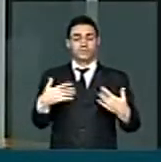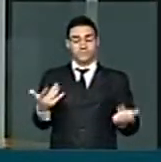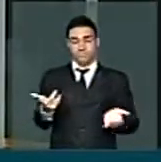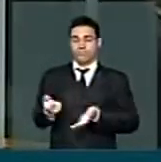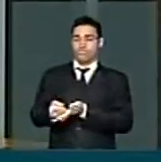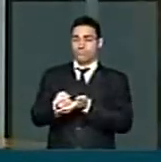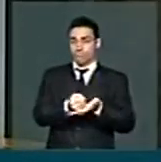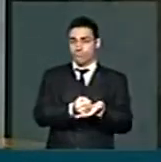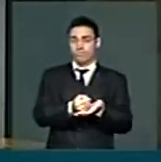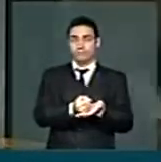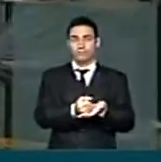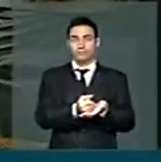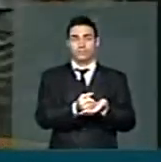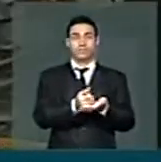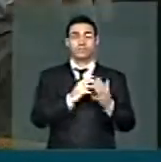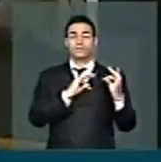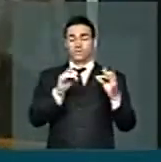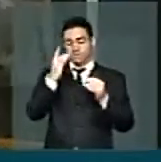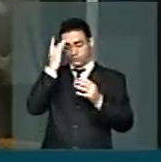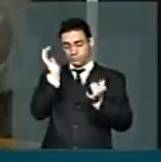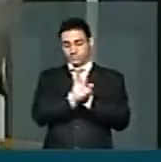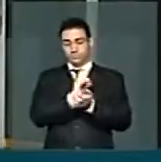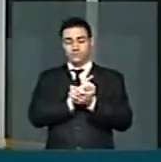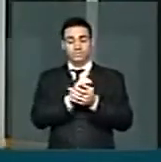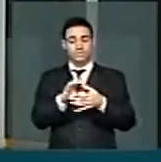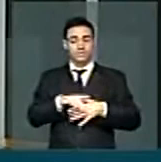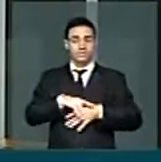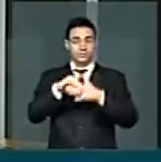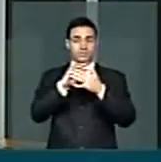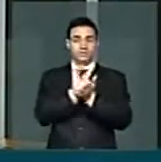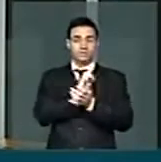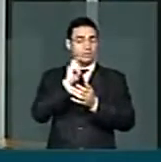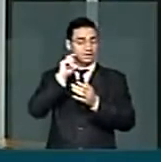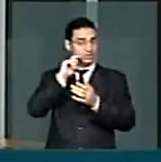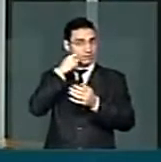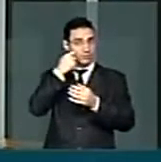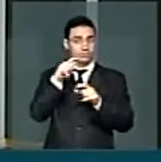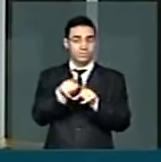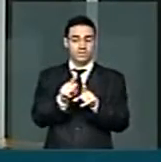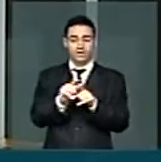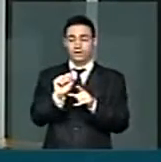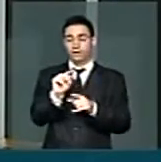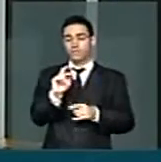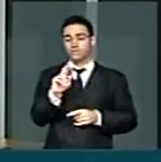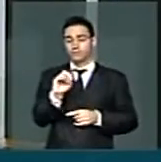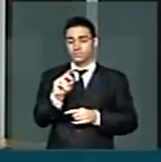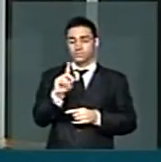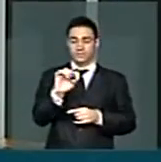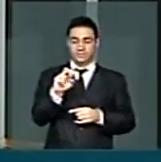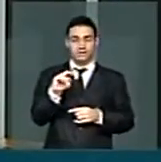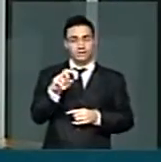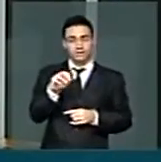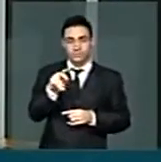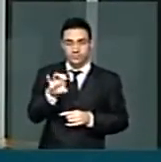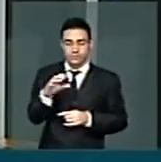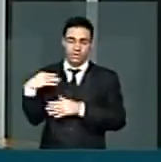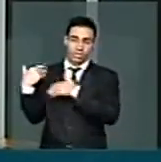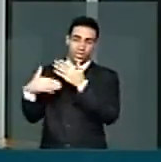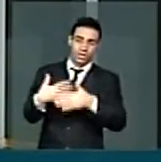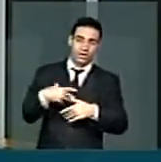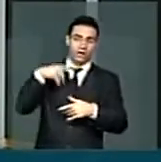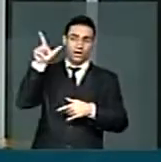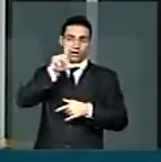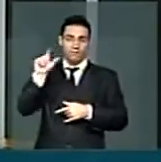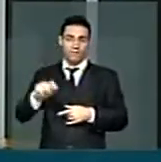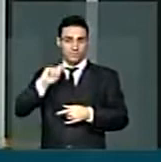restrita, pois, a todos os líderes do movimento negro e a todos os cidadãos afrodescendentes, da convicção de que assim fazemos muito